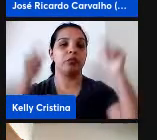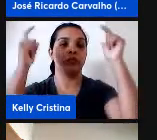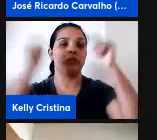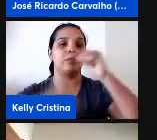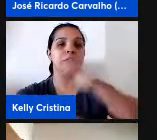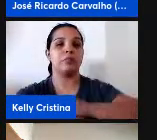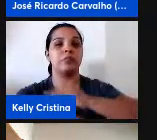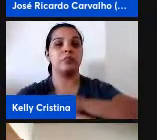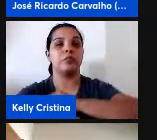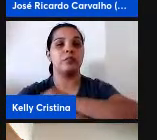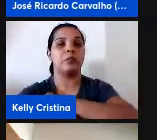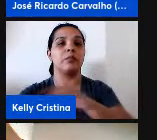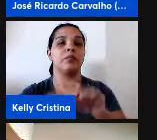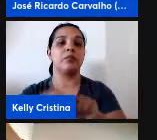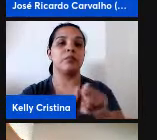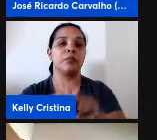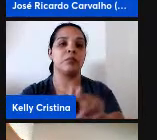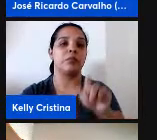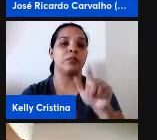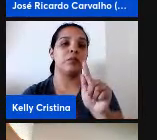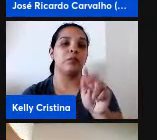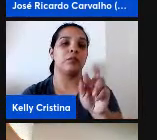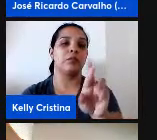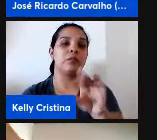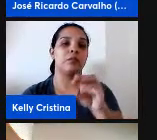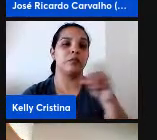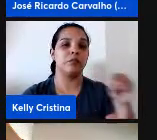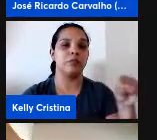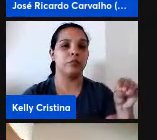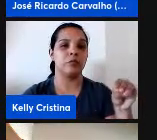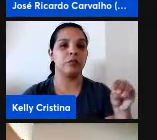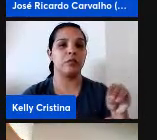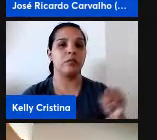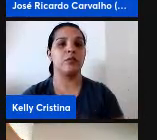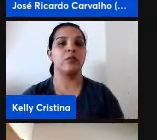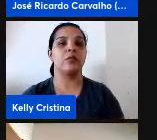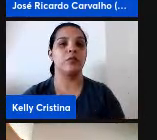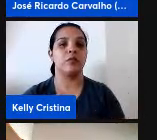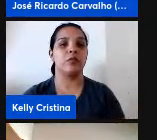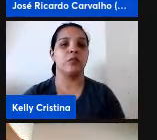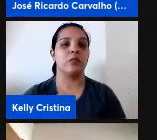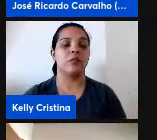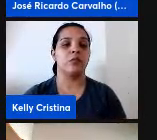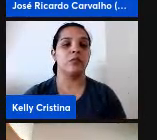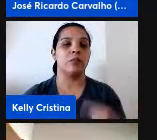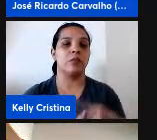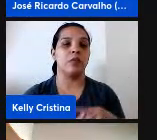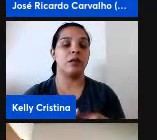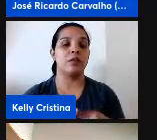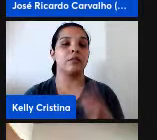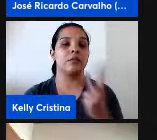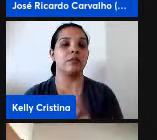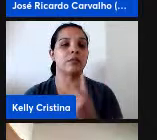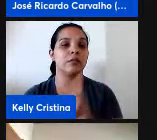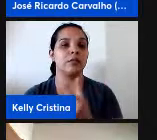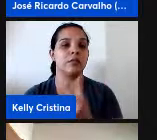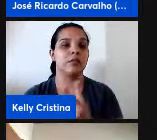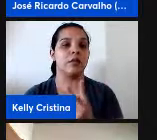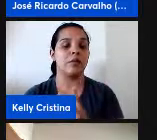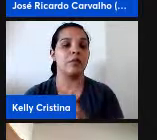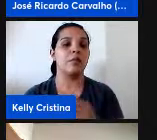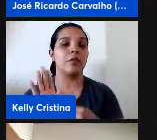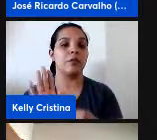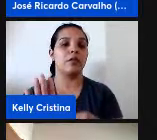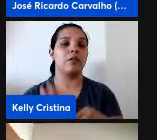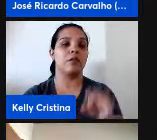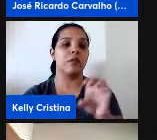observando, nesse caso, a repetição do conector E, porque isso aparecia muito nos textos dos alunos, né? A gente contou a história